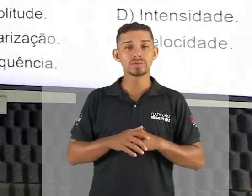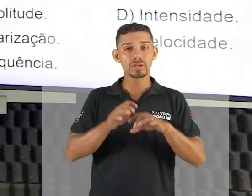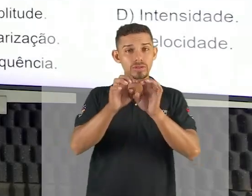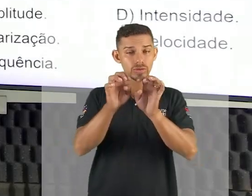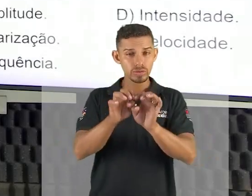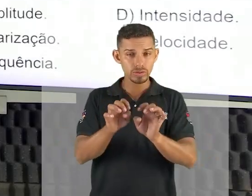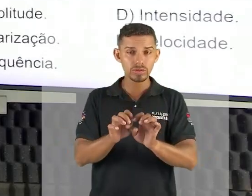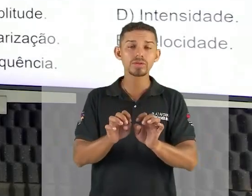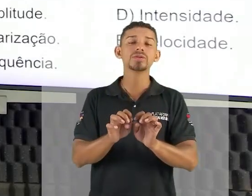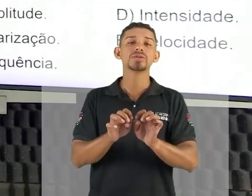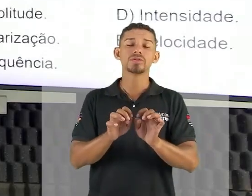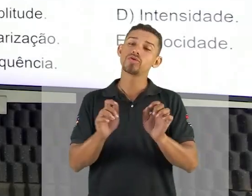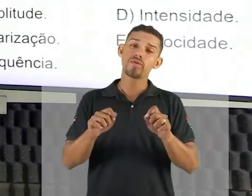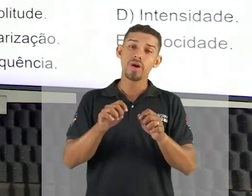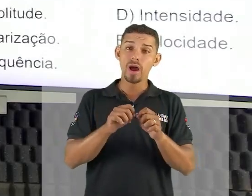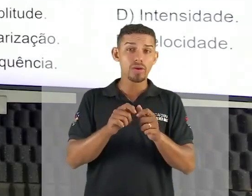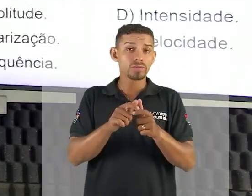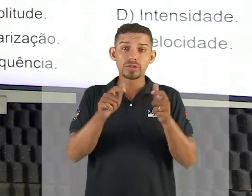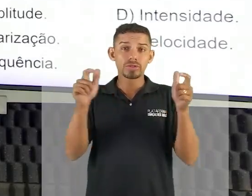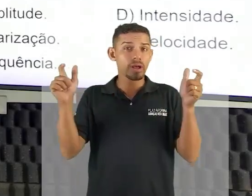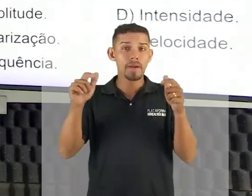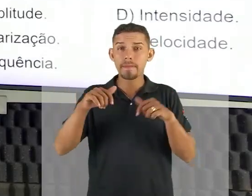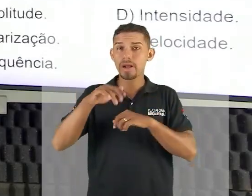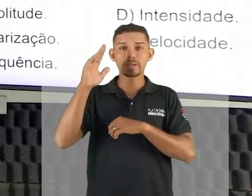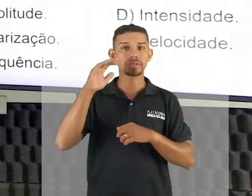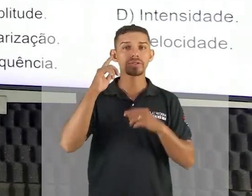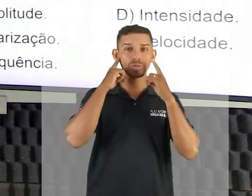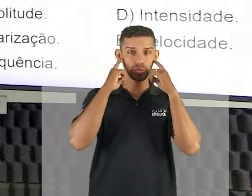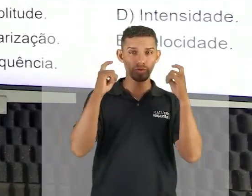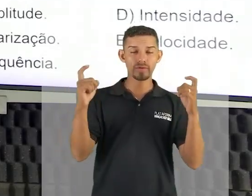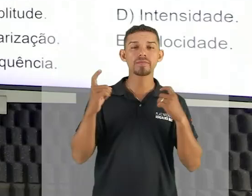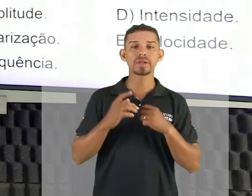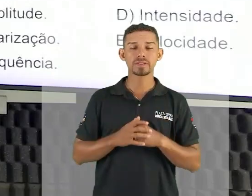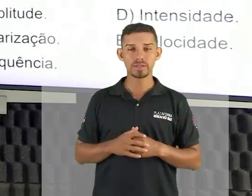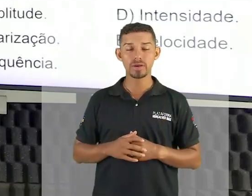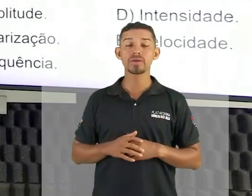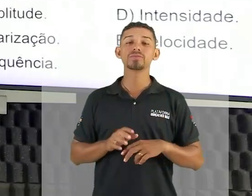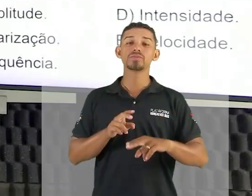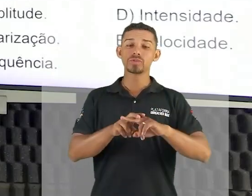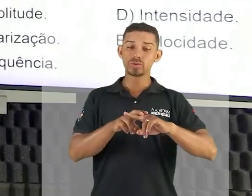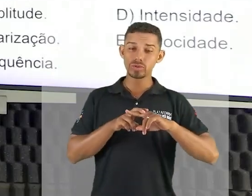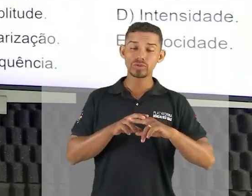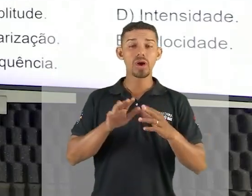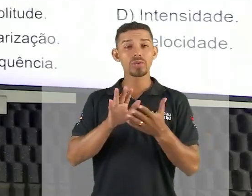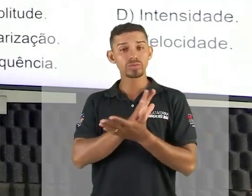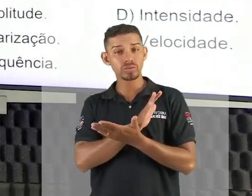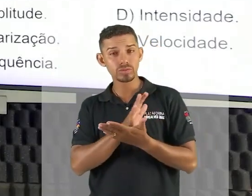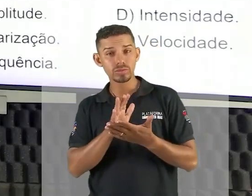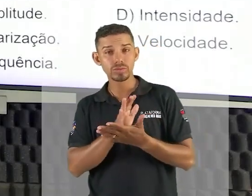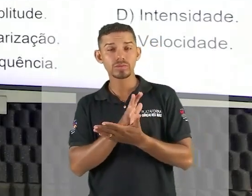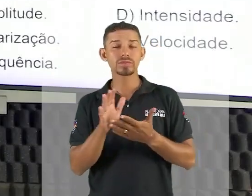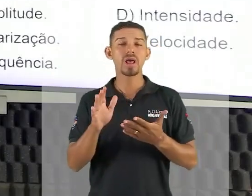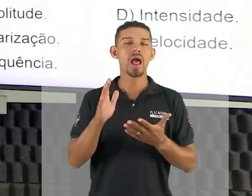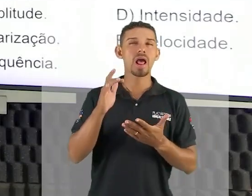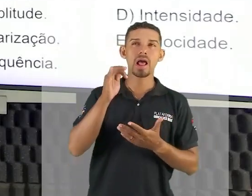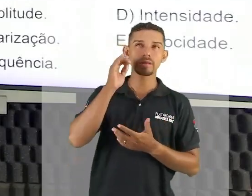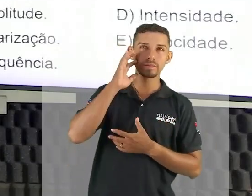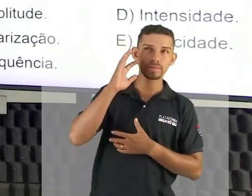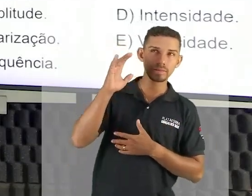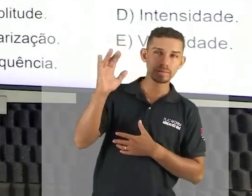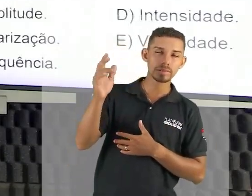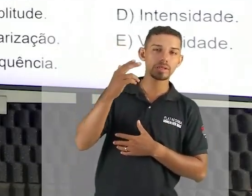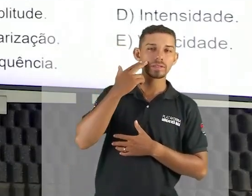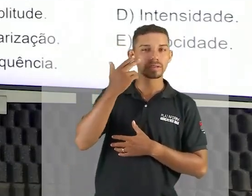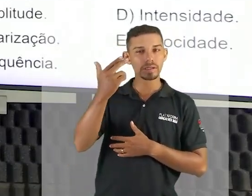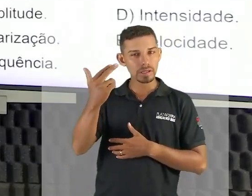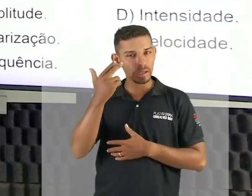estrutura vai aumentar cada vez mais amplitude de vibração por isso tem algumas lendas aí que